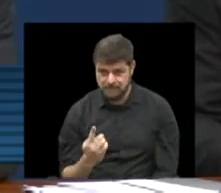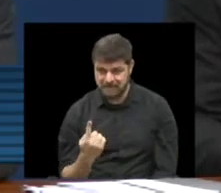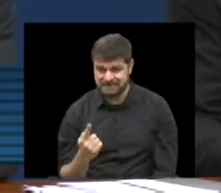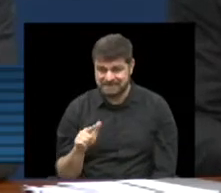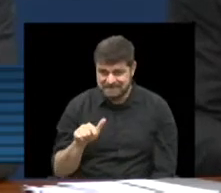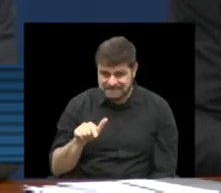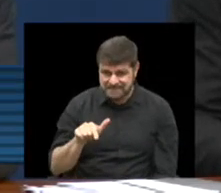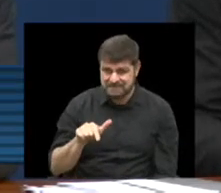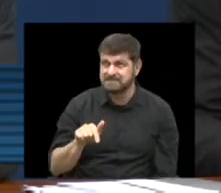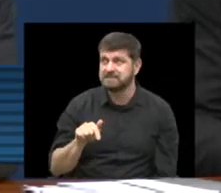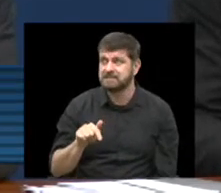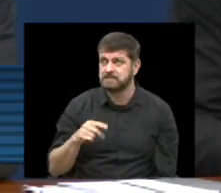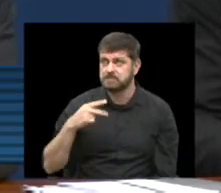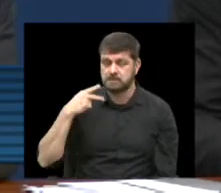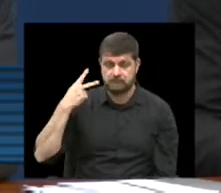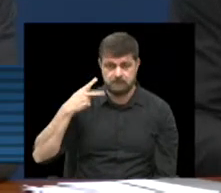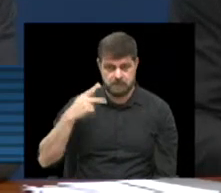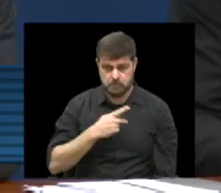117/2017, processo